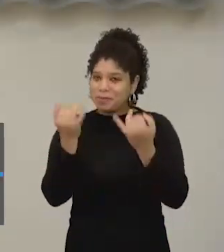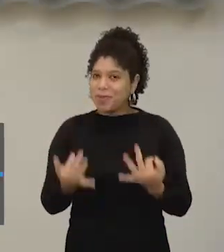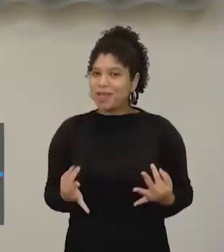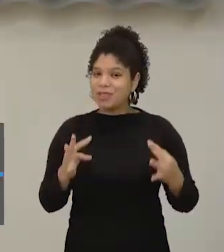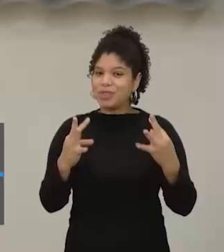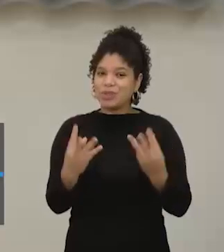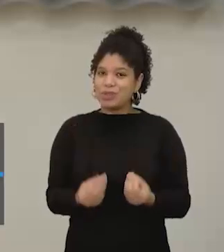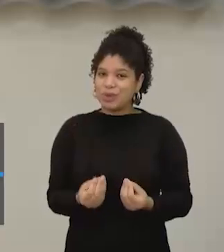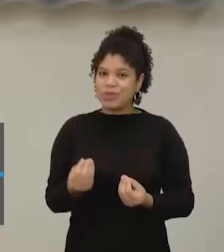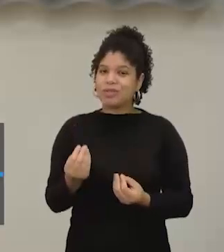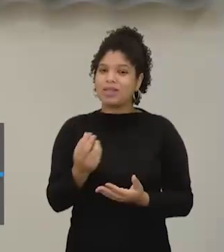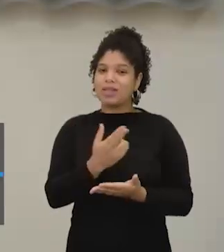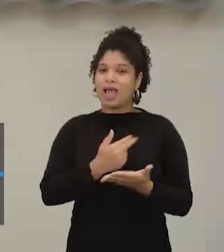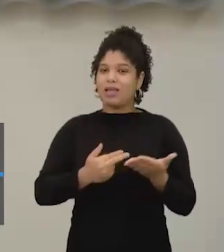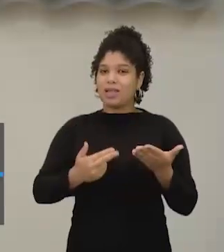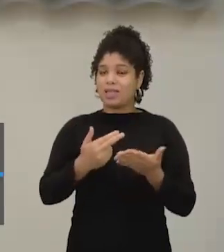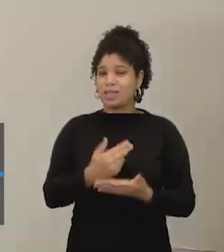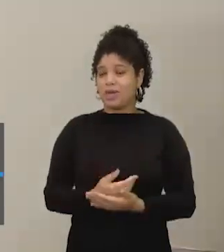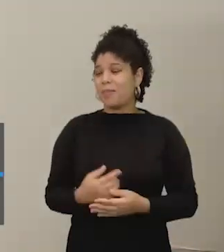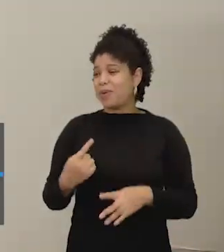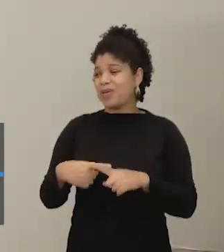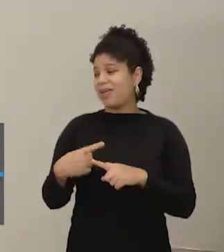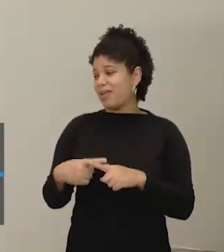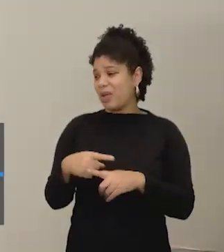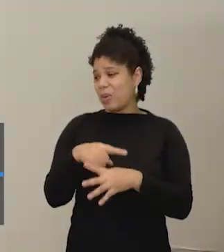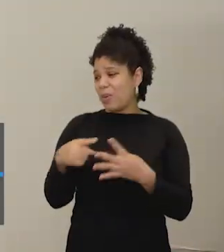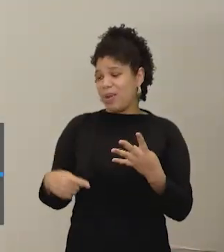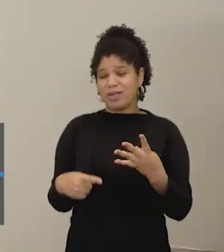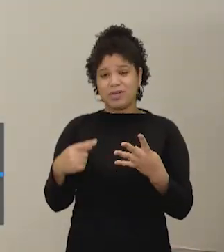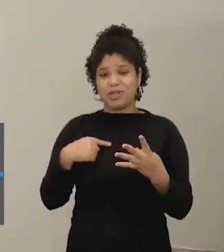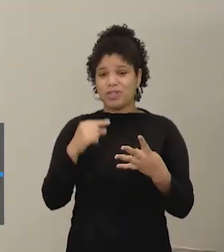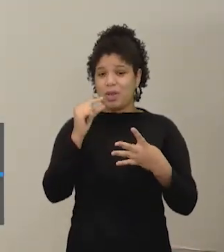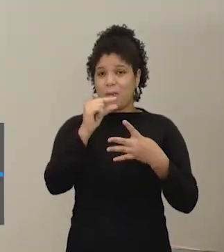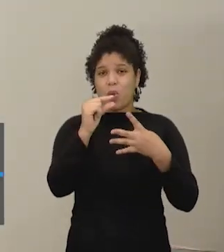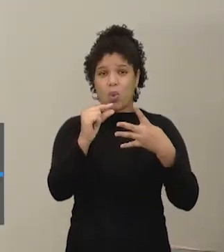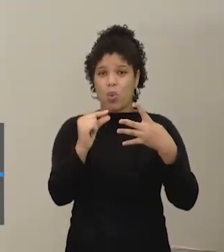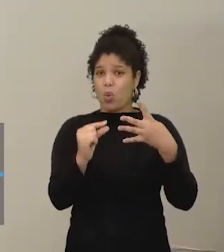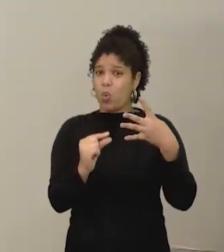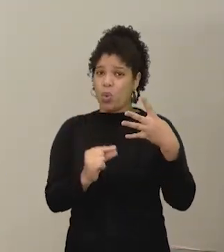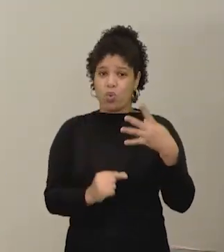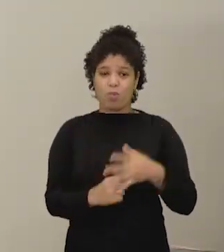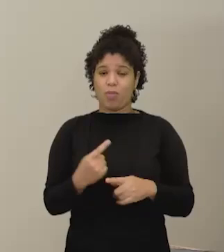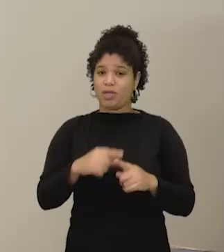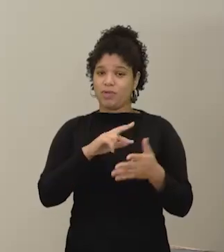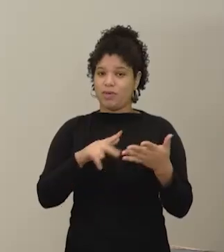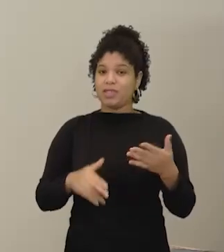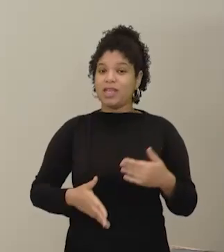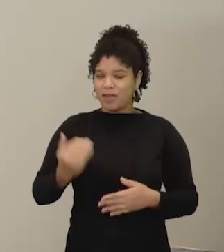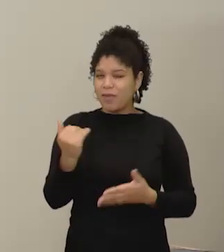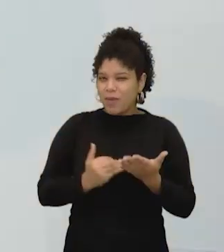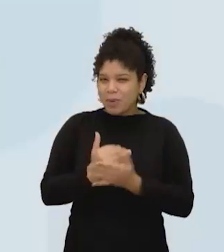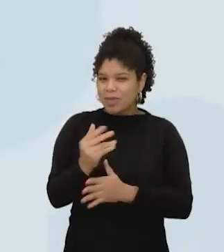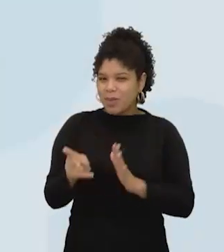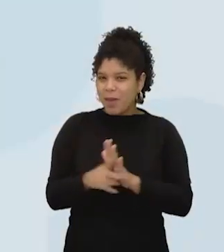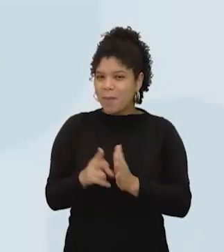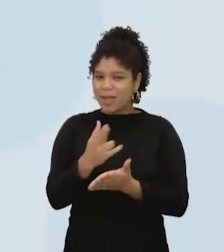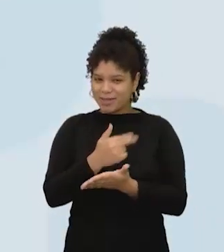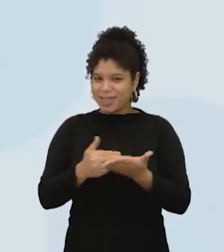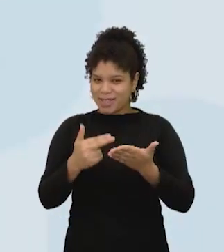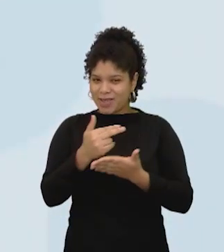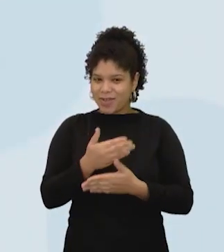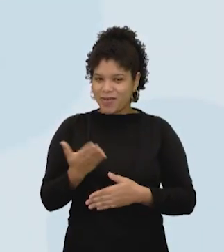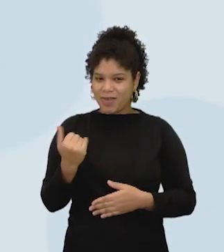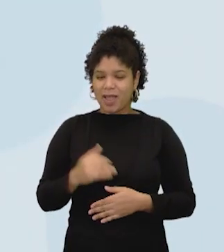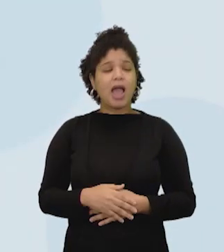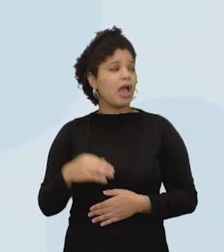modalidades de artes visuais. Muita coisa. Mesmo essas 4 aí é pouca coisa que a gente vai falar. Ó. Então vamos começar com um rolezinho no desenho. Voltinha no desenho primeiro. Eu